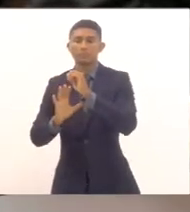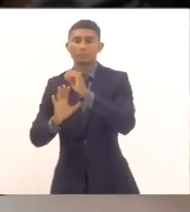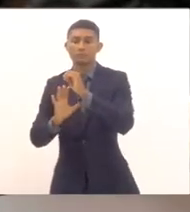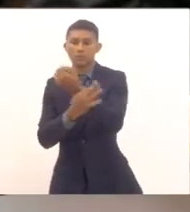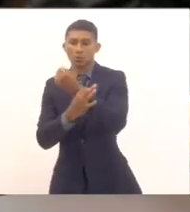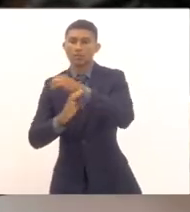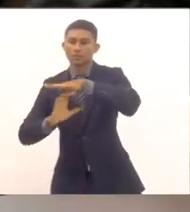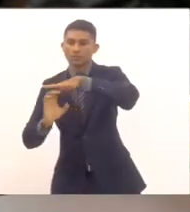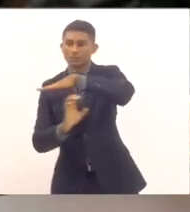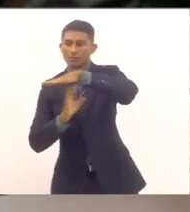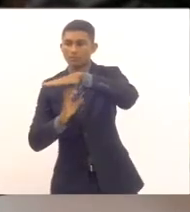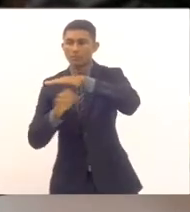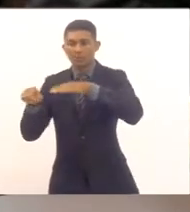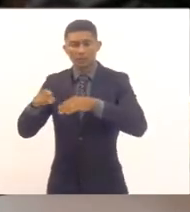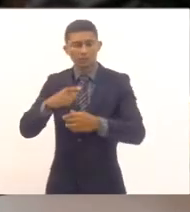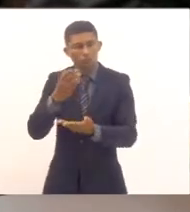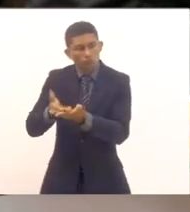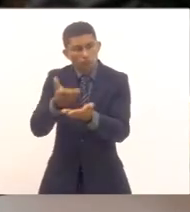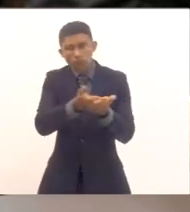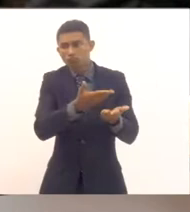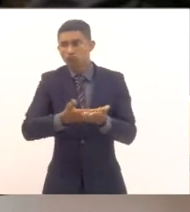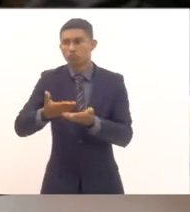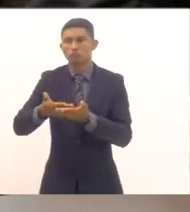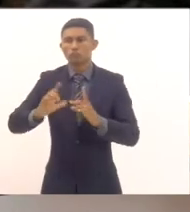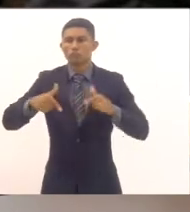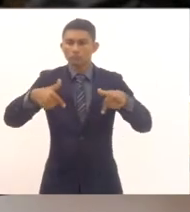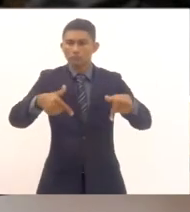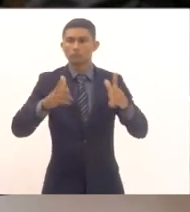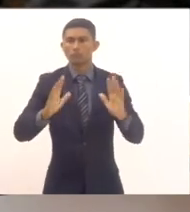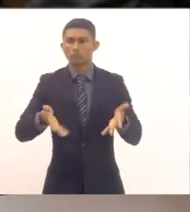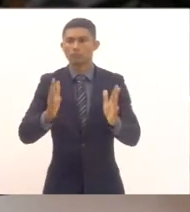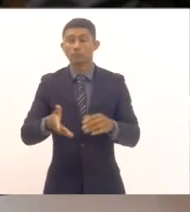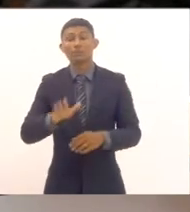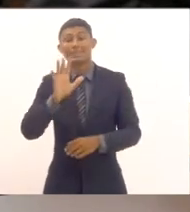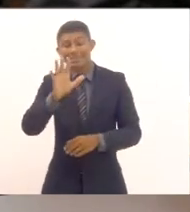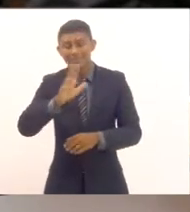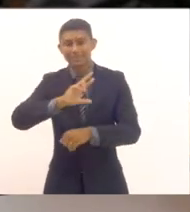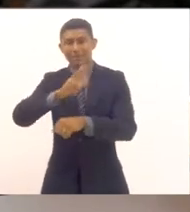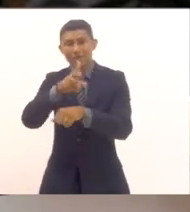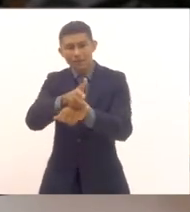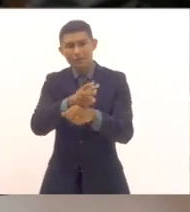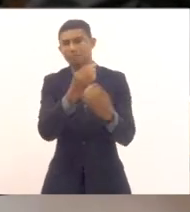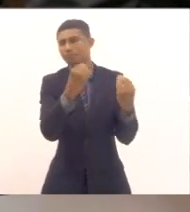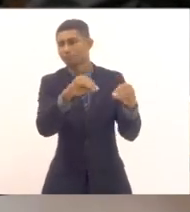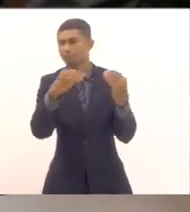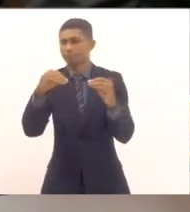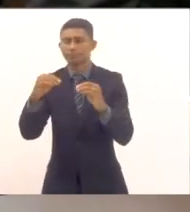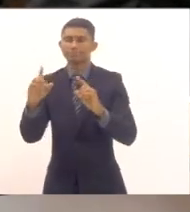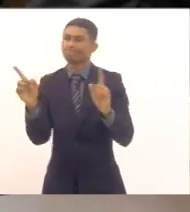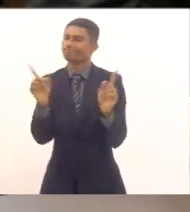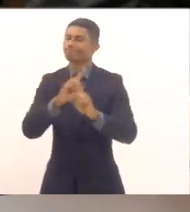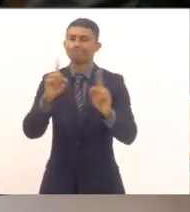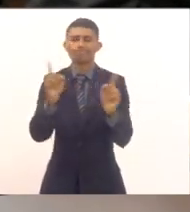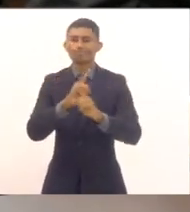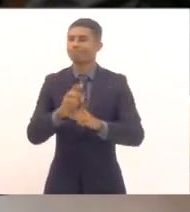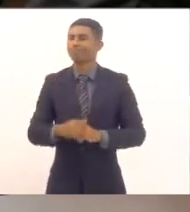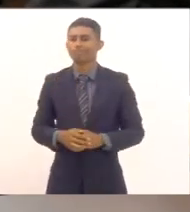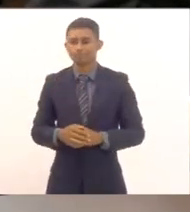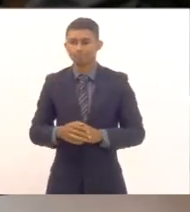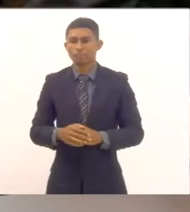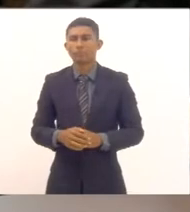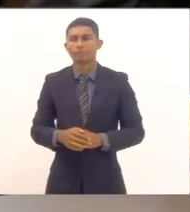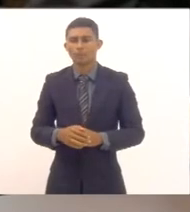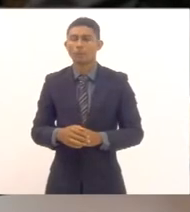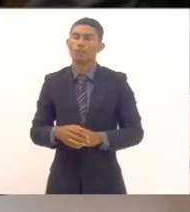inteligência tá fazendo os estudos essa empresa já está atuando nós não começamos a instalação das câmeras sistema de monitoramento